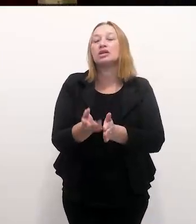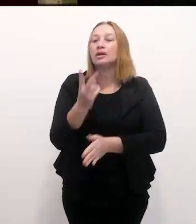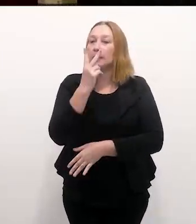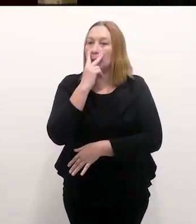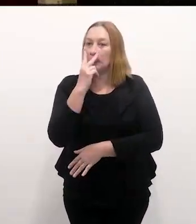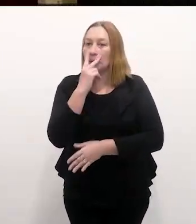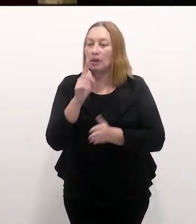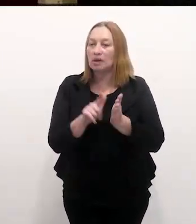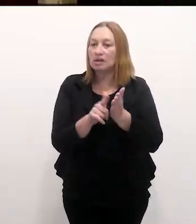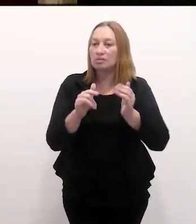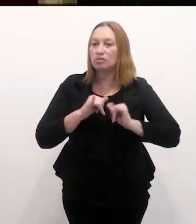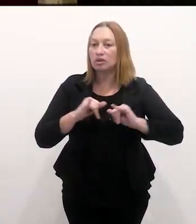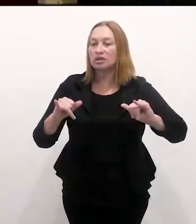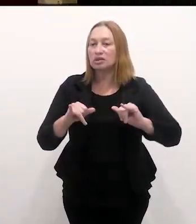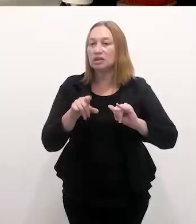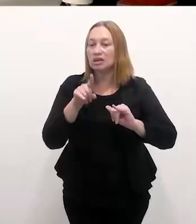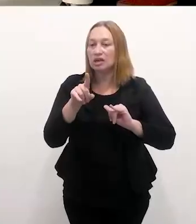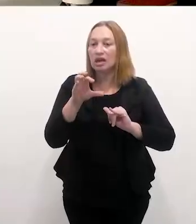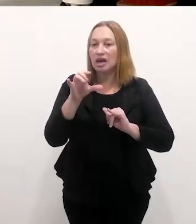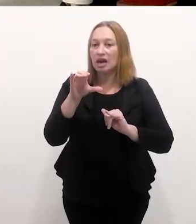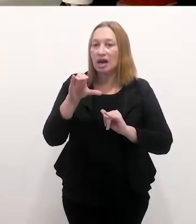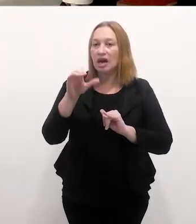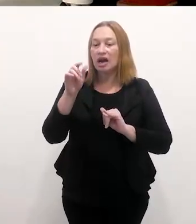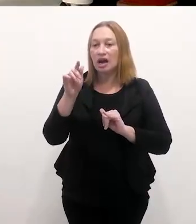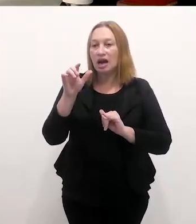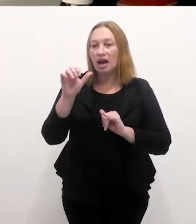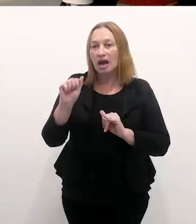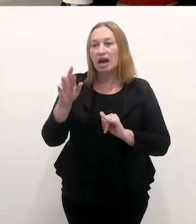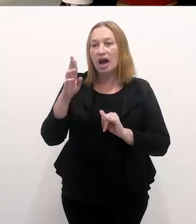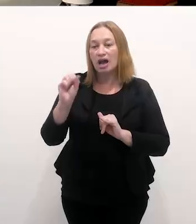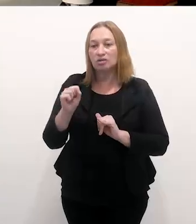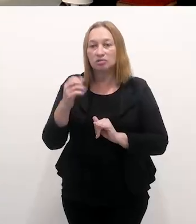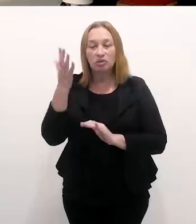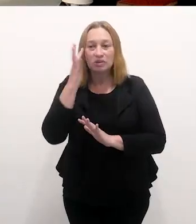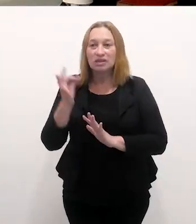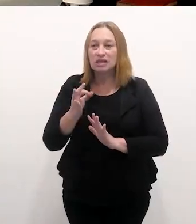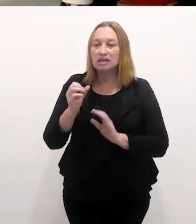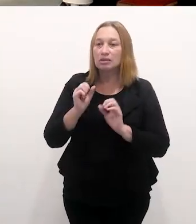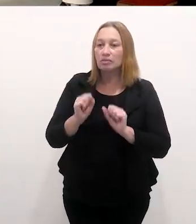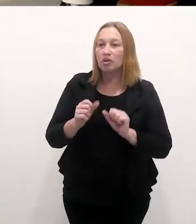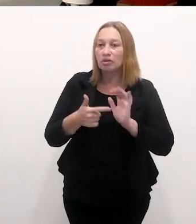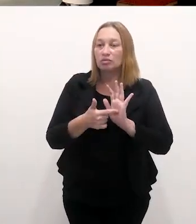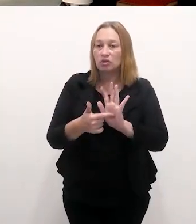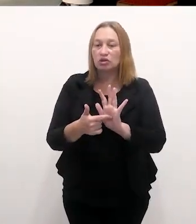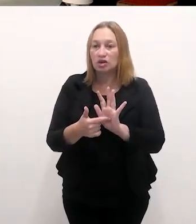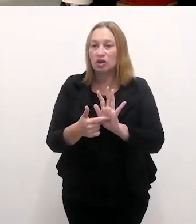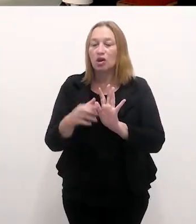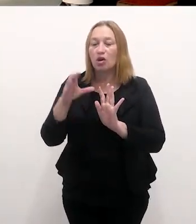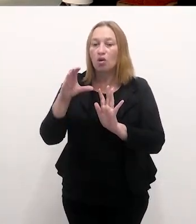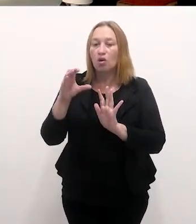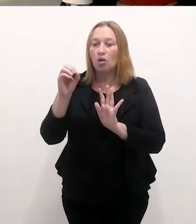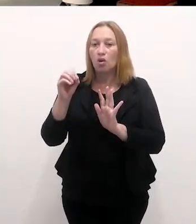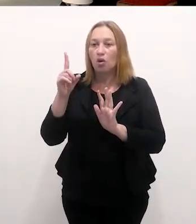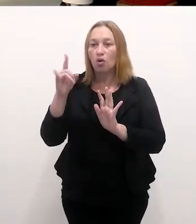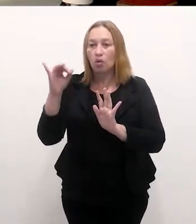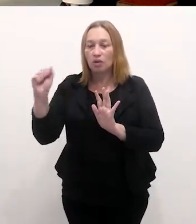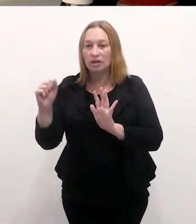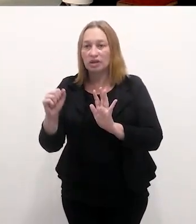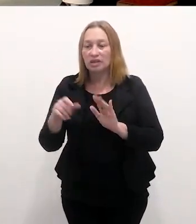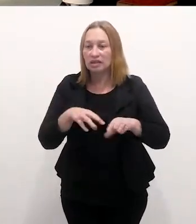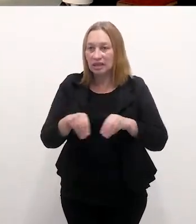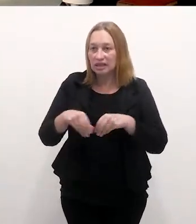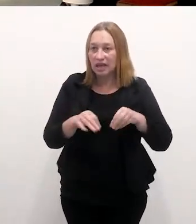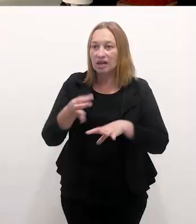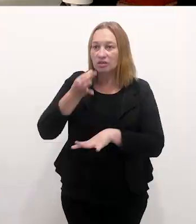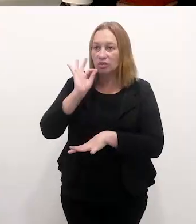italianos. Graças a essa publicação aqui, Carlos Nicodemos, não sei se é possível demarcar, essa publicação Colônias Imperiais na Terra do